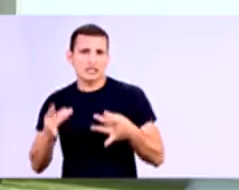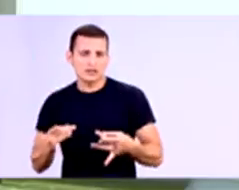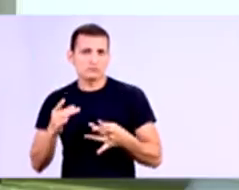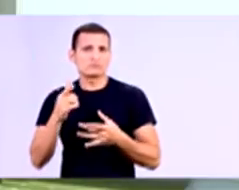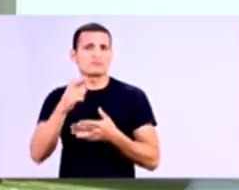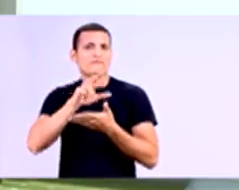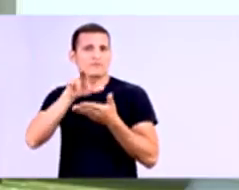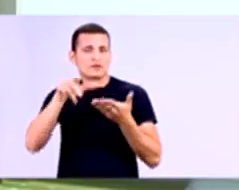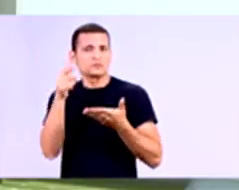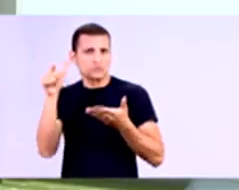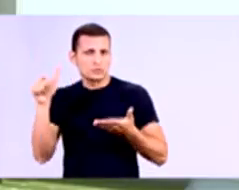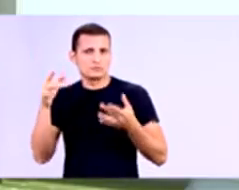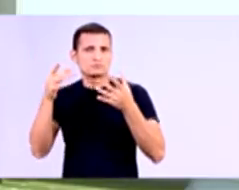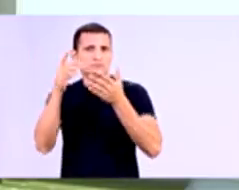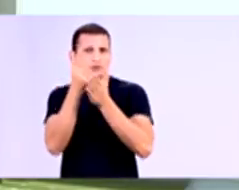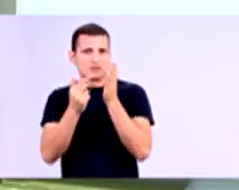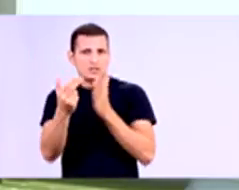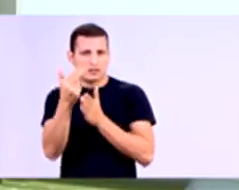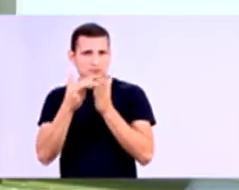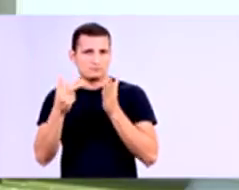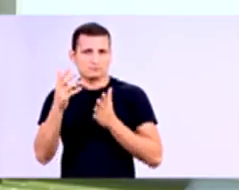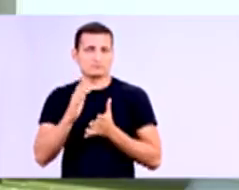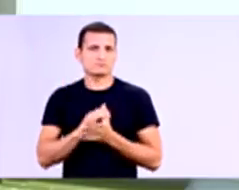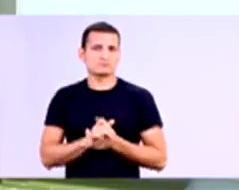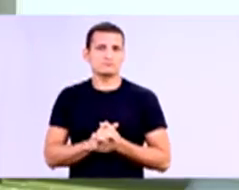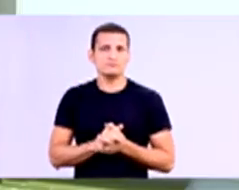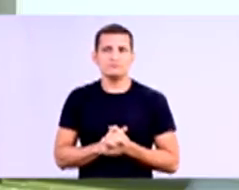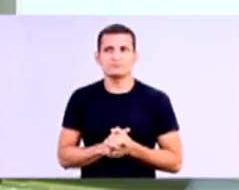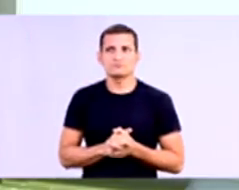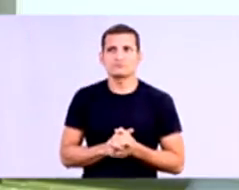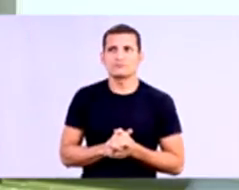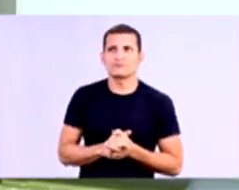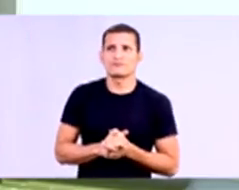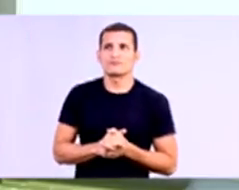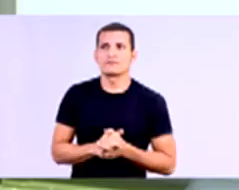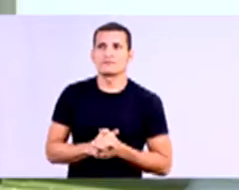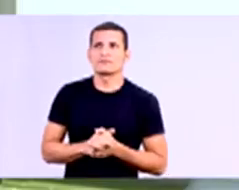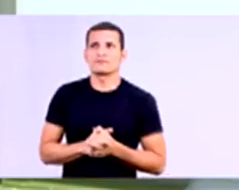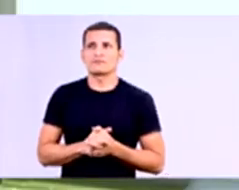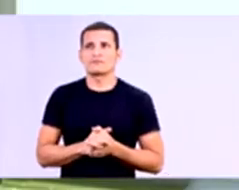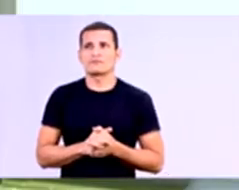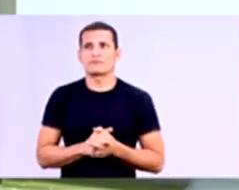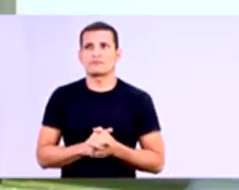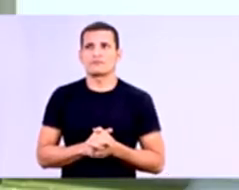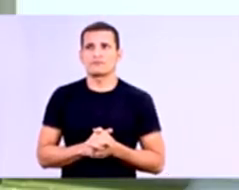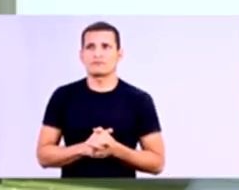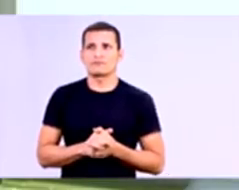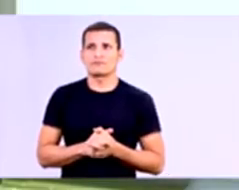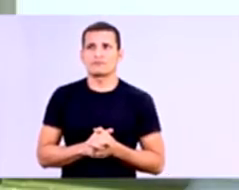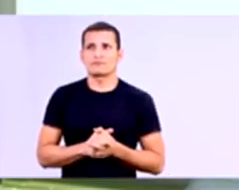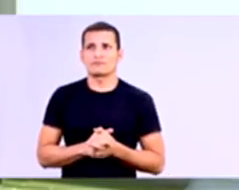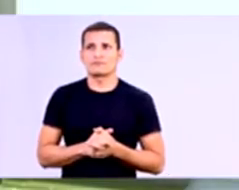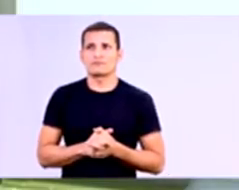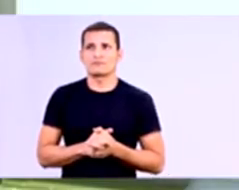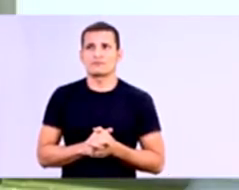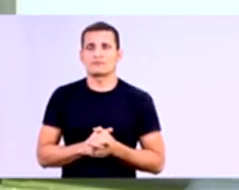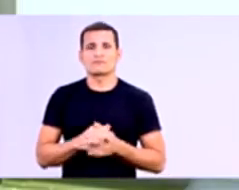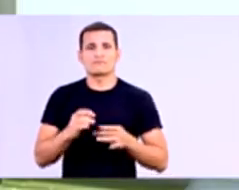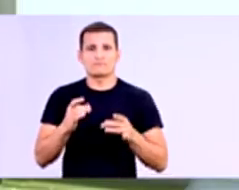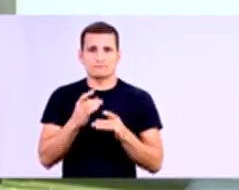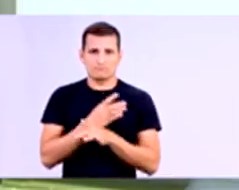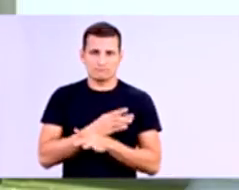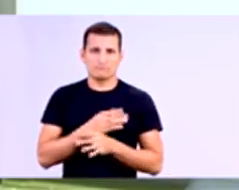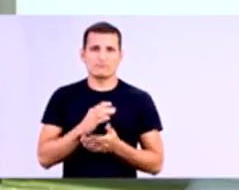para chegar na funcionalidade específica que o seu cliente precisa. Bom, pessoal, eu vou encerrar por aqui, vou deixar para vocês aí mais uma atividade